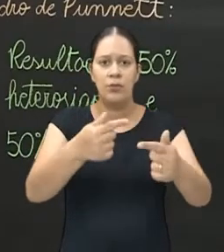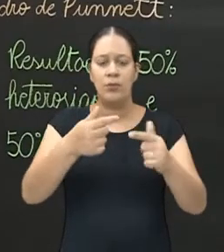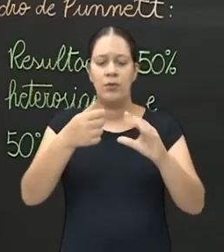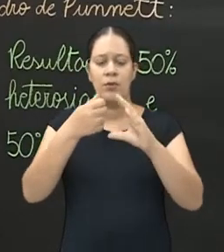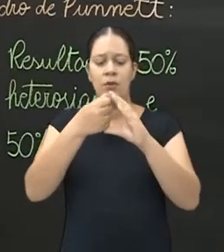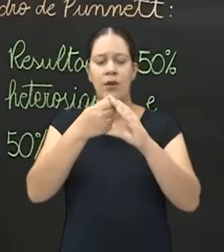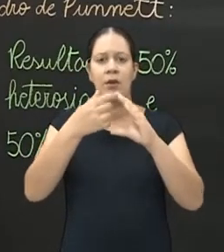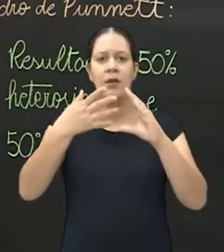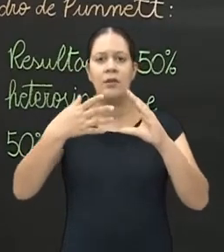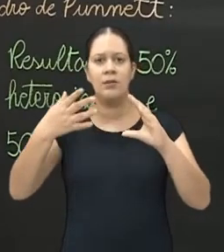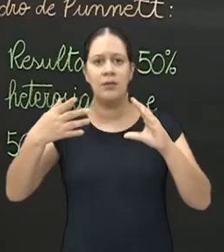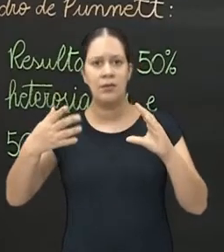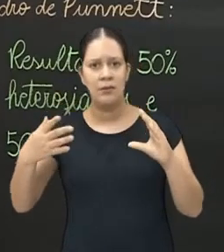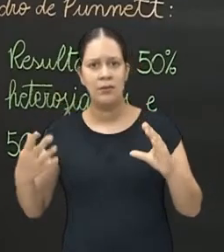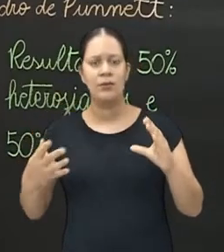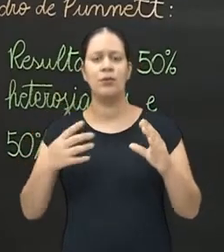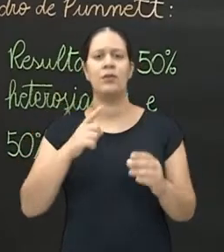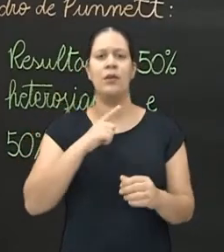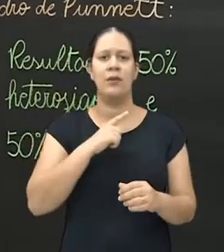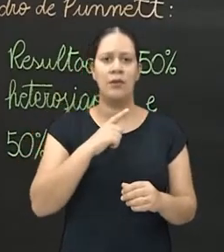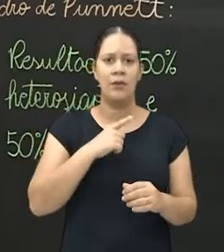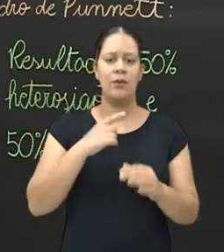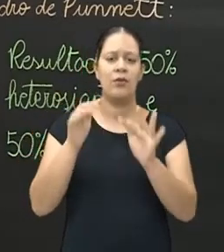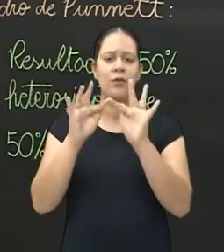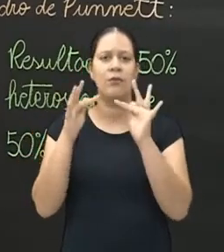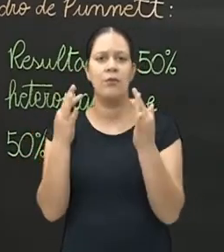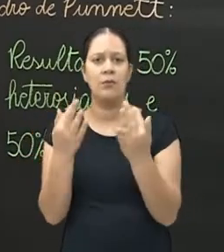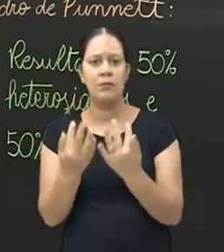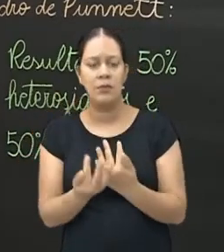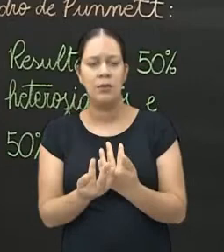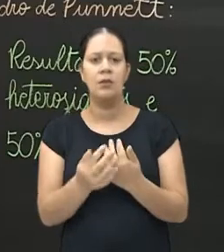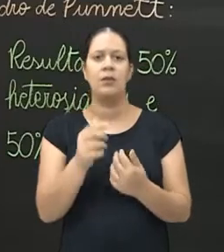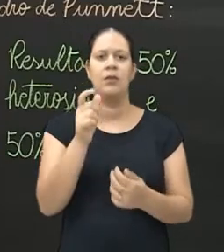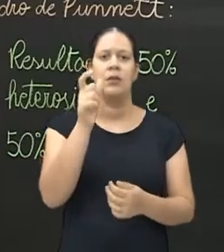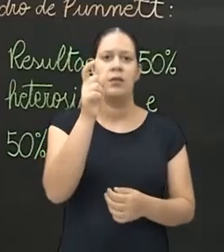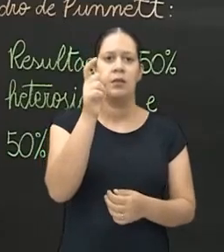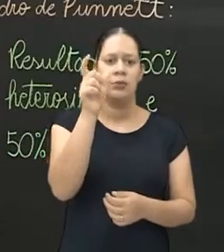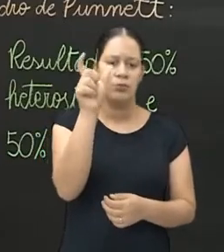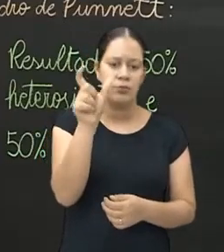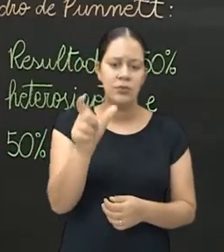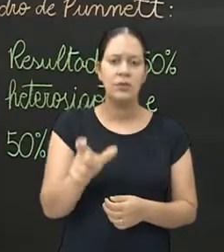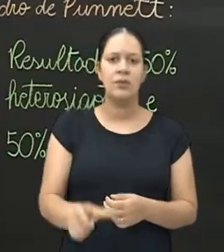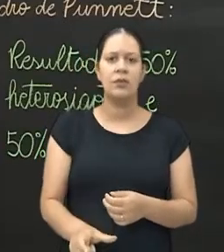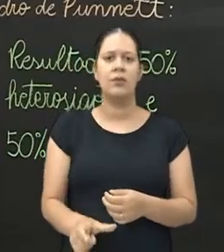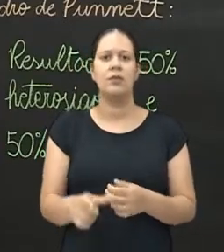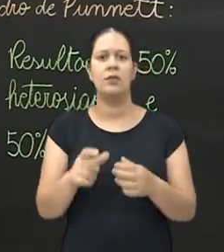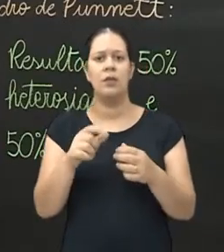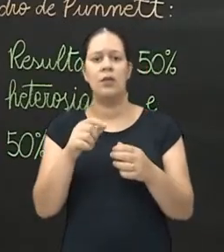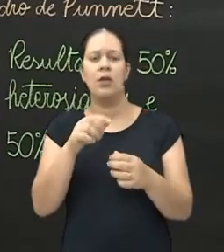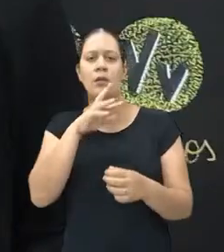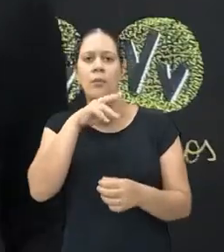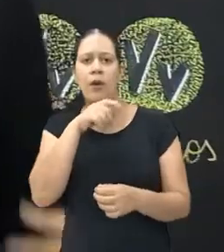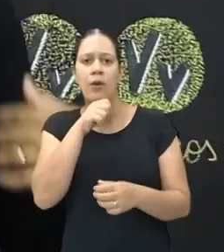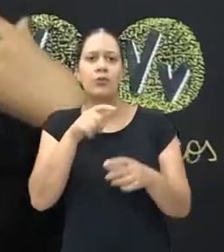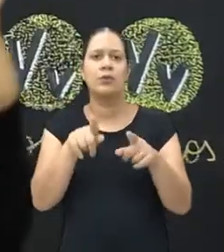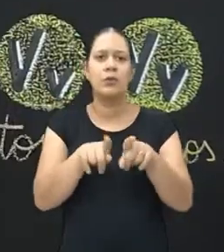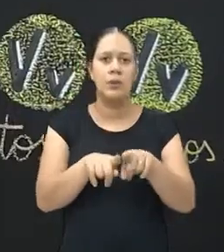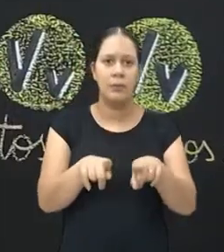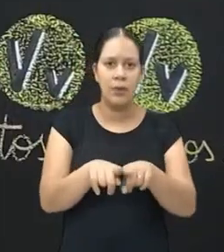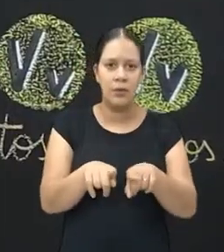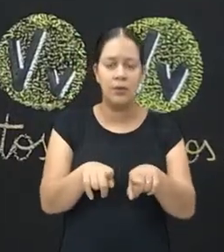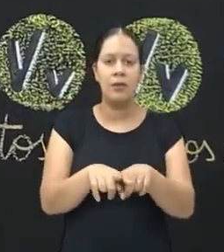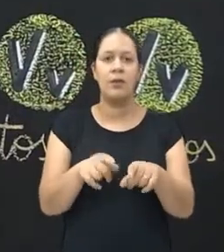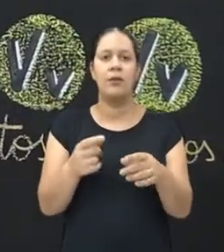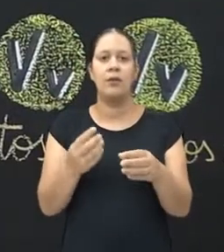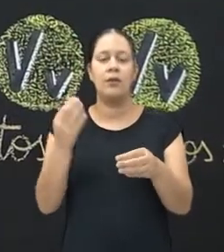ser tão predominantes em algumas famílias, em alguns seres, em alguns animais, e outras não? E, dentro